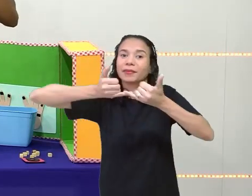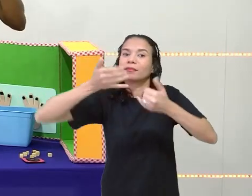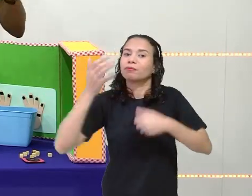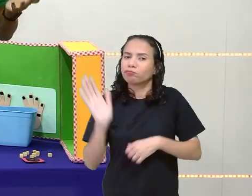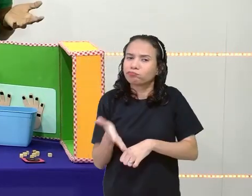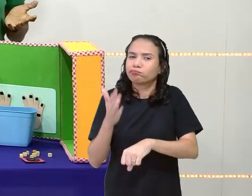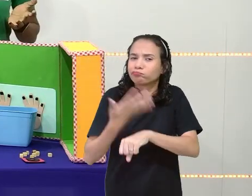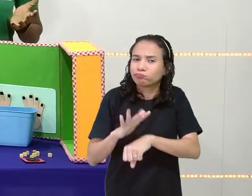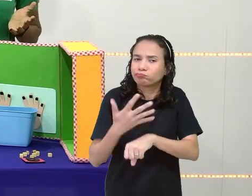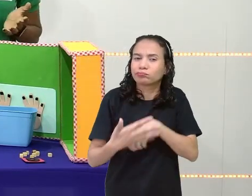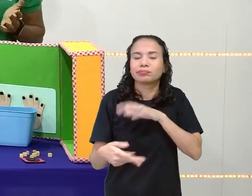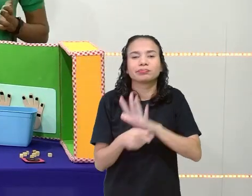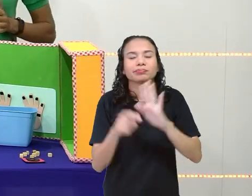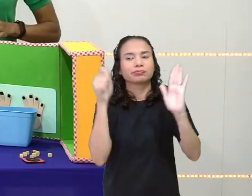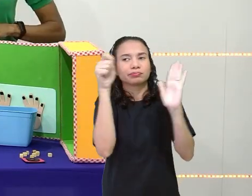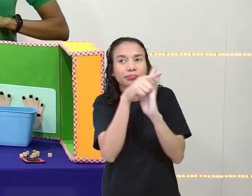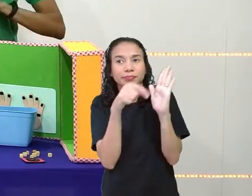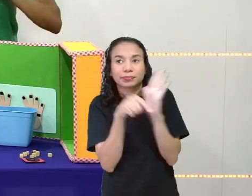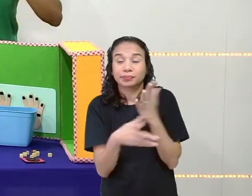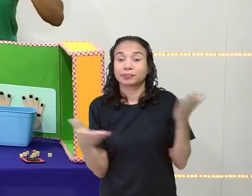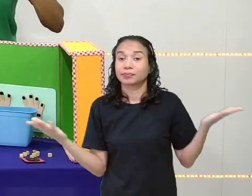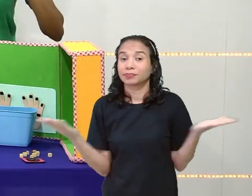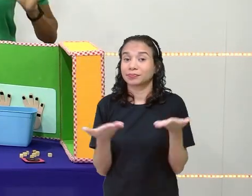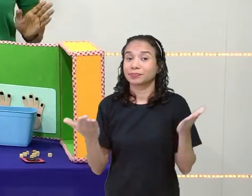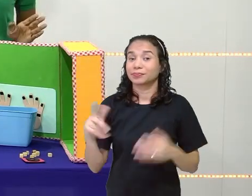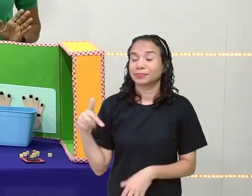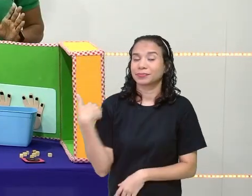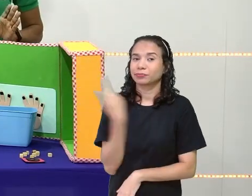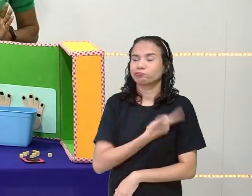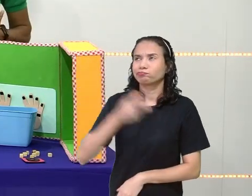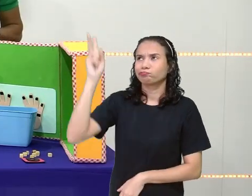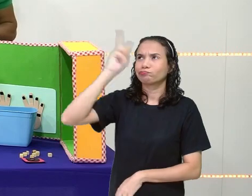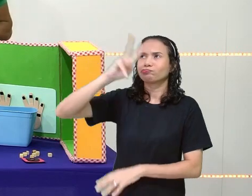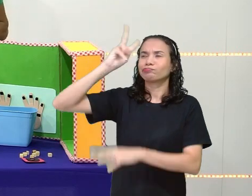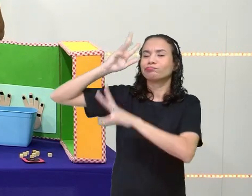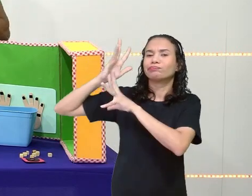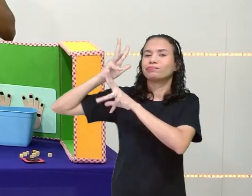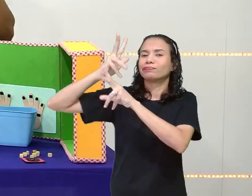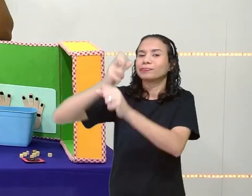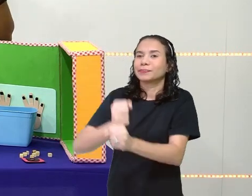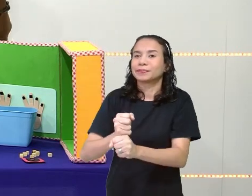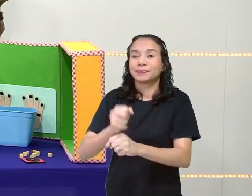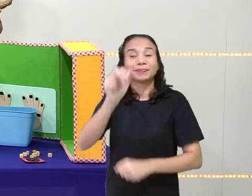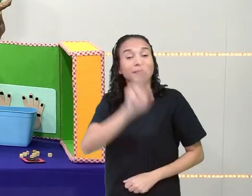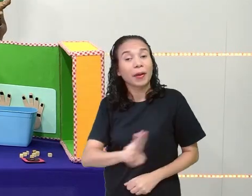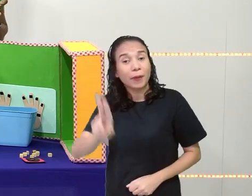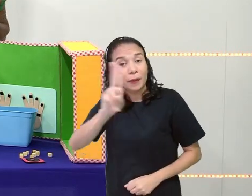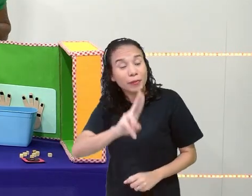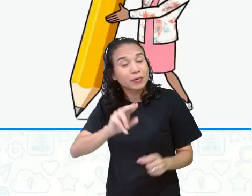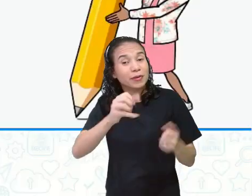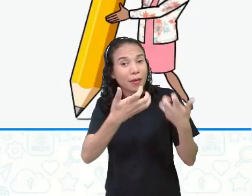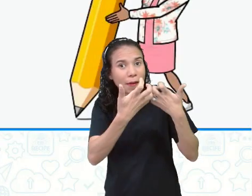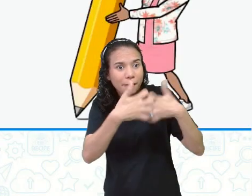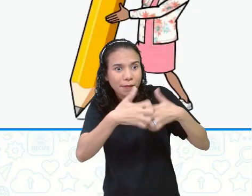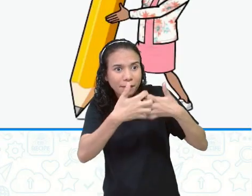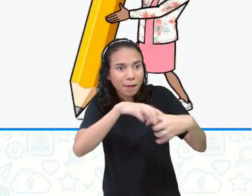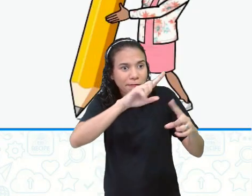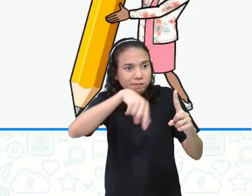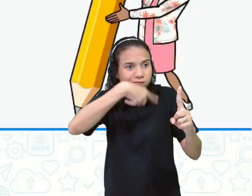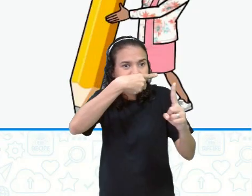realizou o quiz da adição. E aí, vamos relembrar o que foi que a gente aprendeu hoje. Através do quiz da adição,